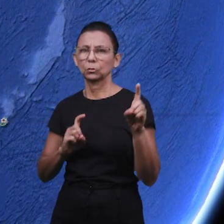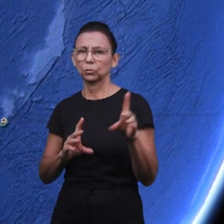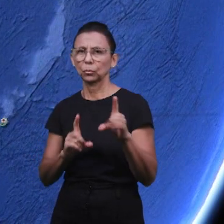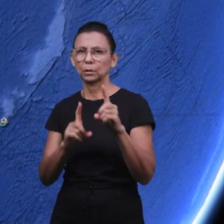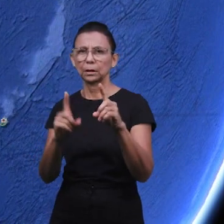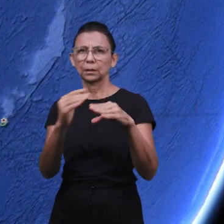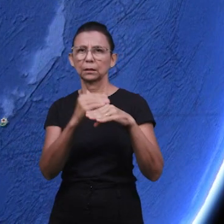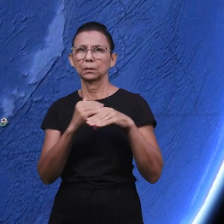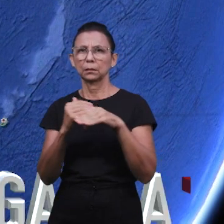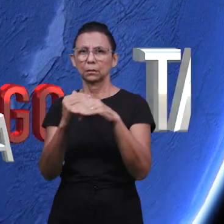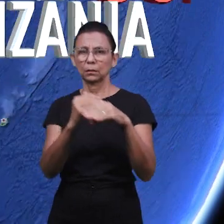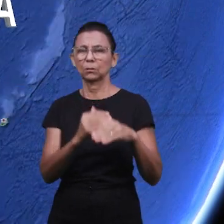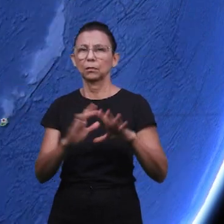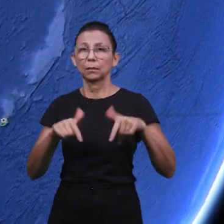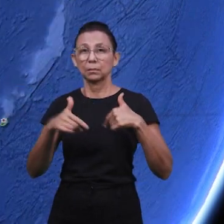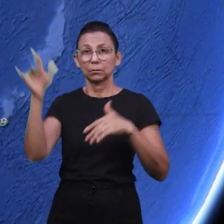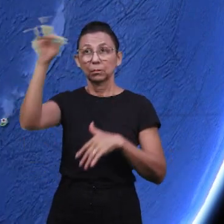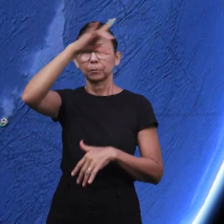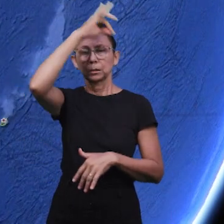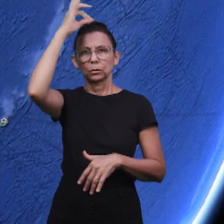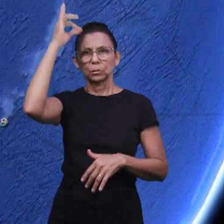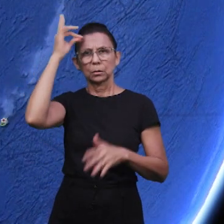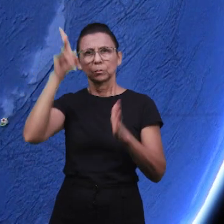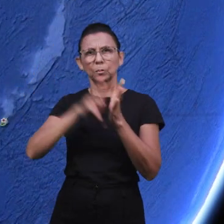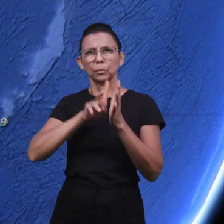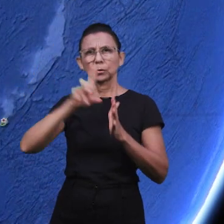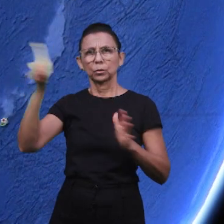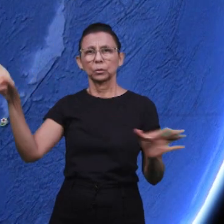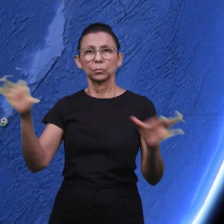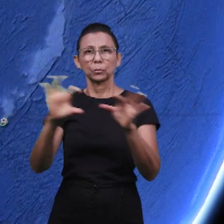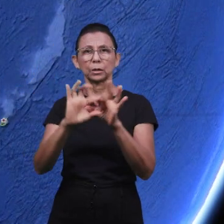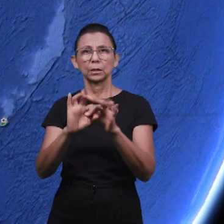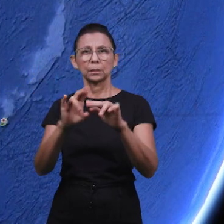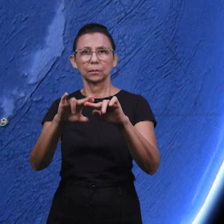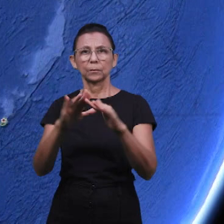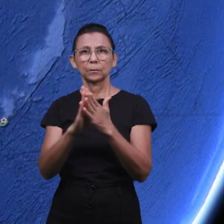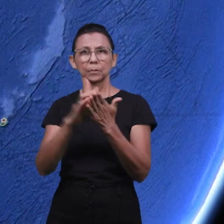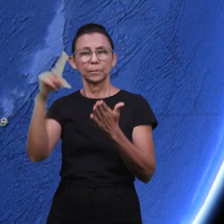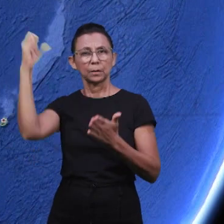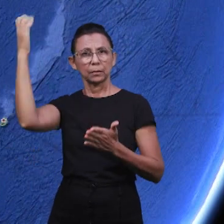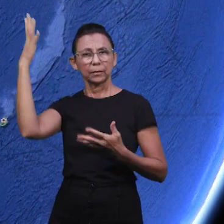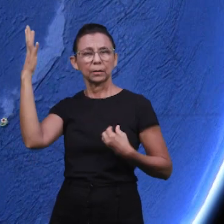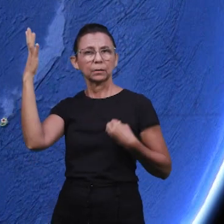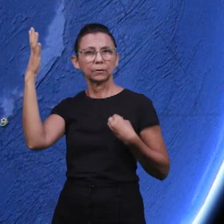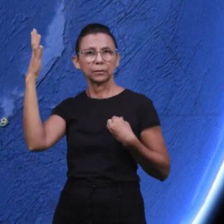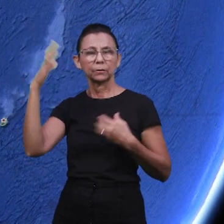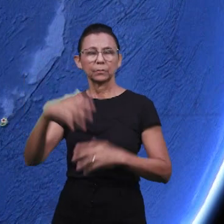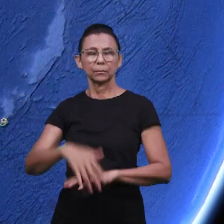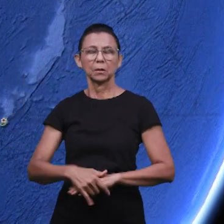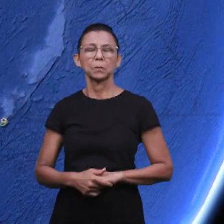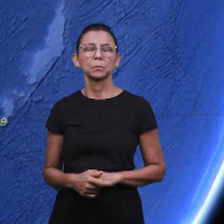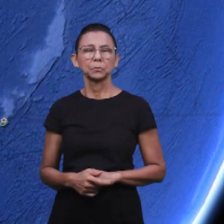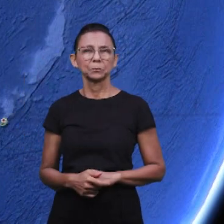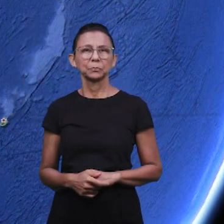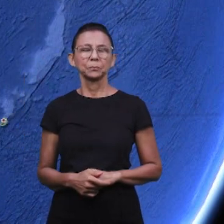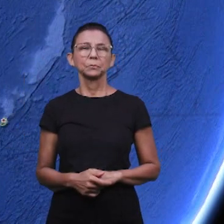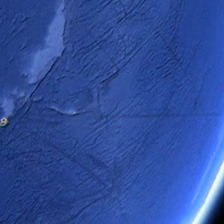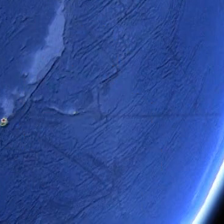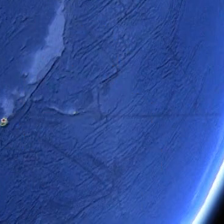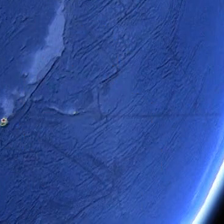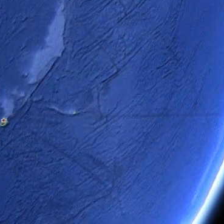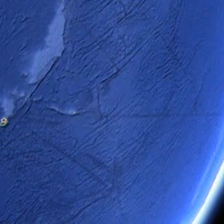pela direção do Espírito Santo de Deus e unidas pela Palavra Viva.